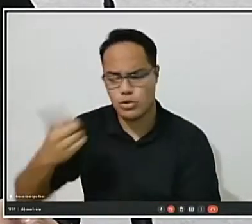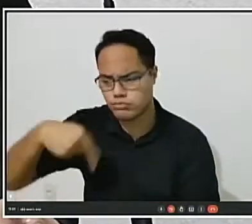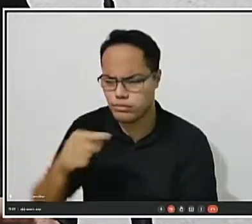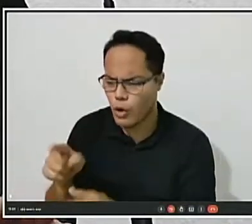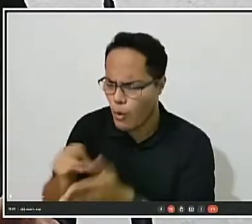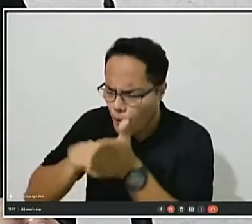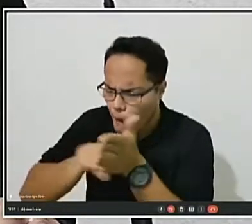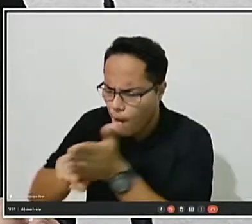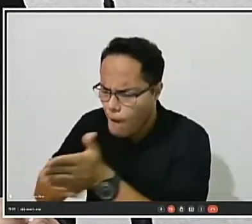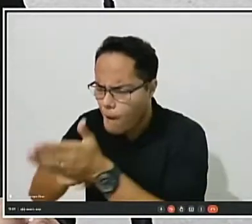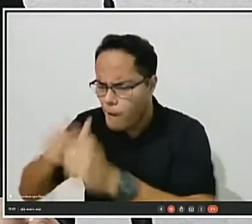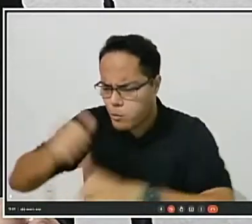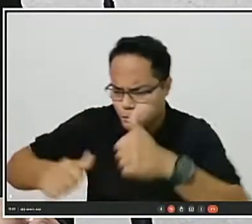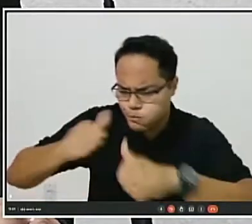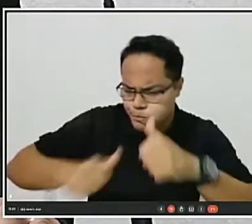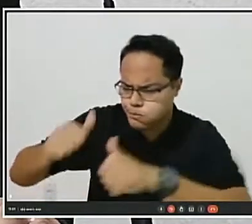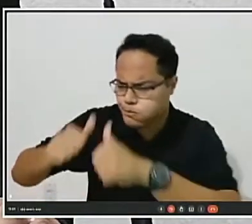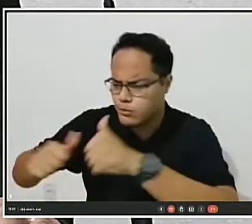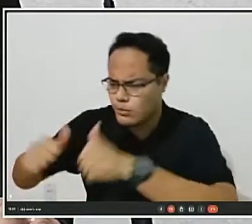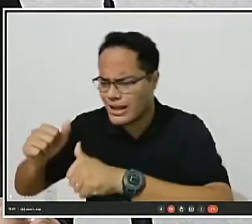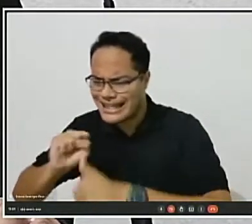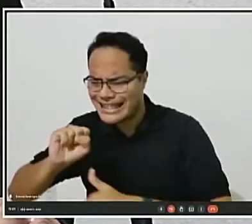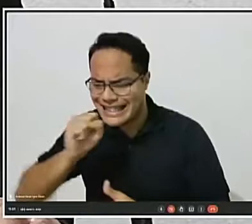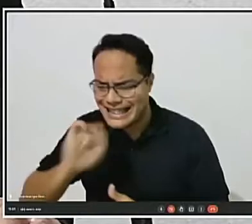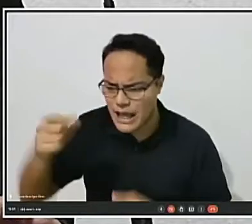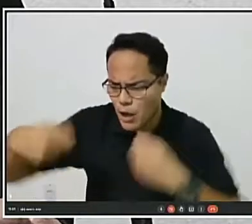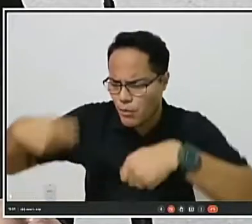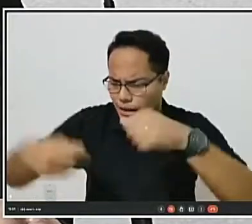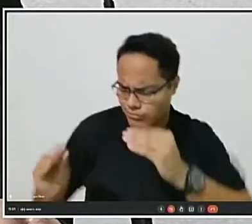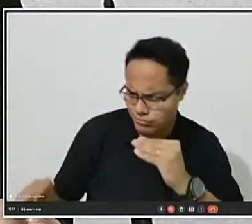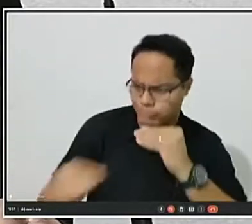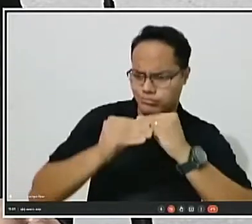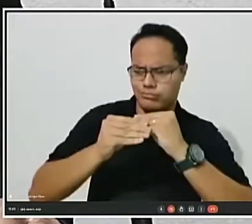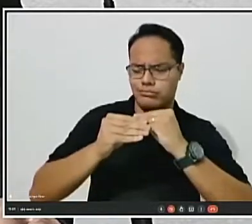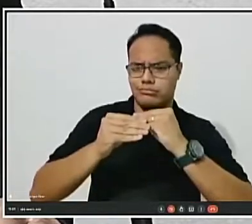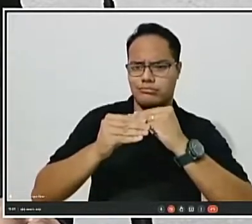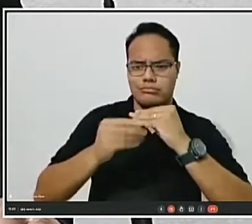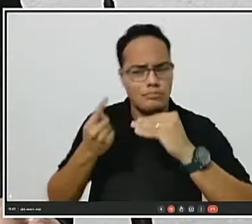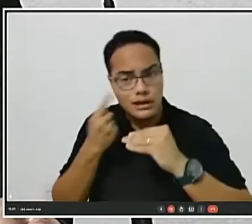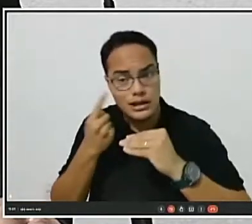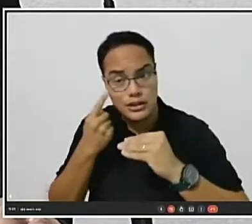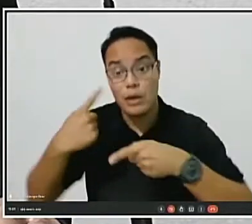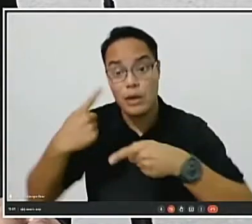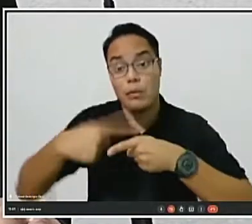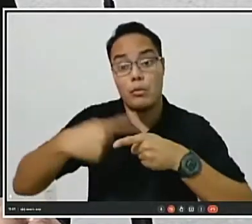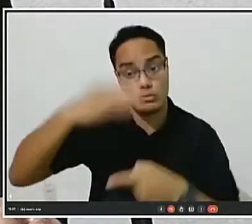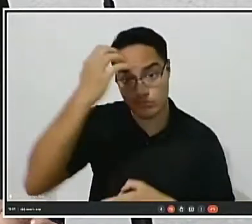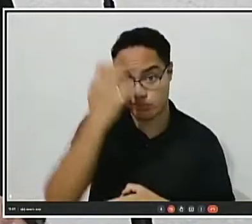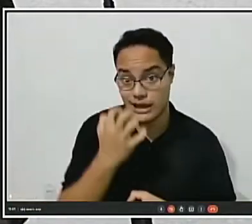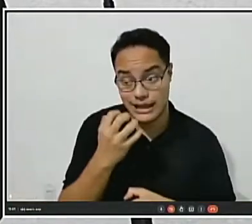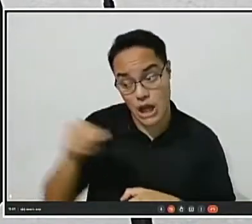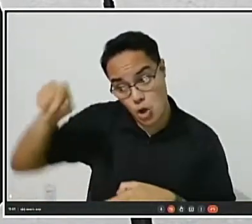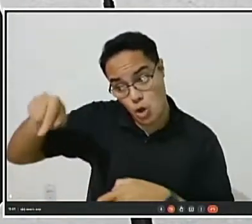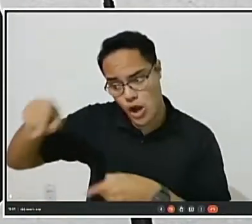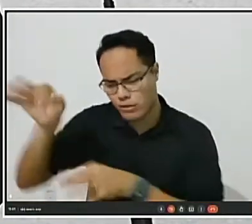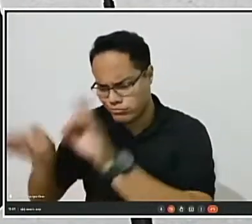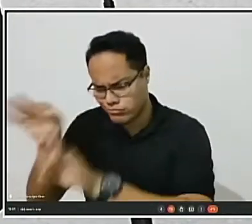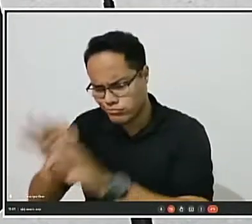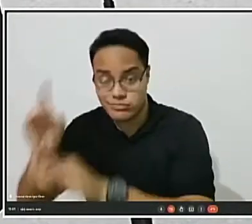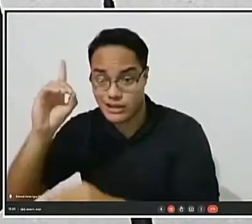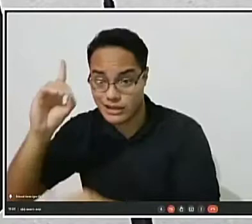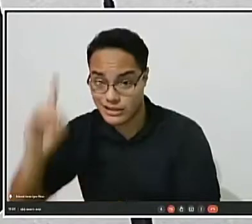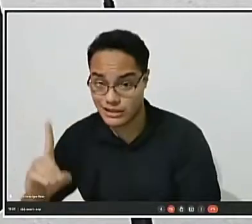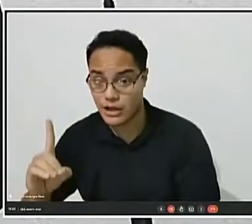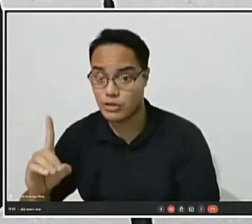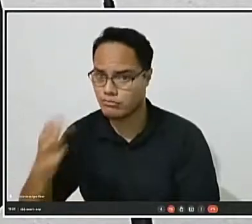votar. Que eu acho que é por aí, que é muito sério o que está acontecendo no plano diretor, certo? Então, era isso que eu queria falar, né?